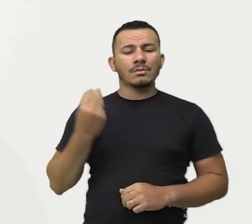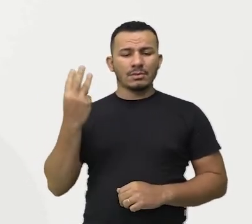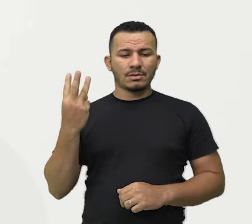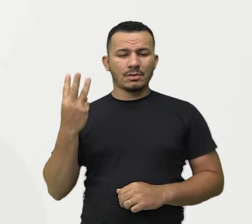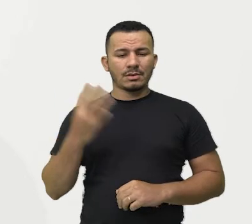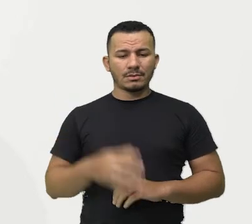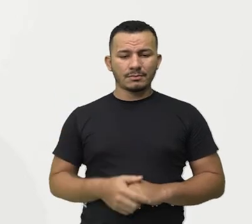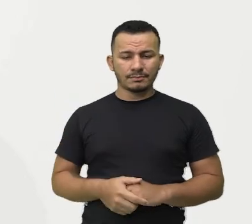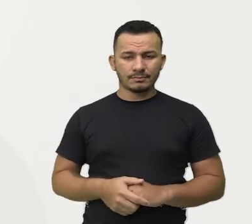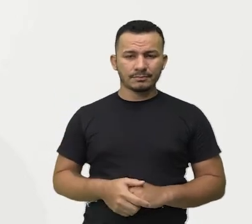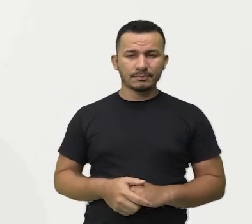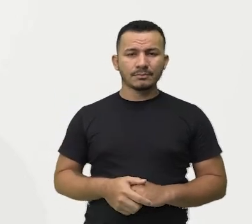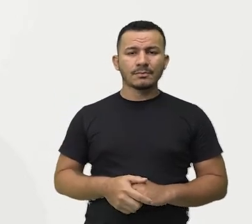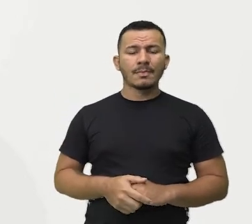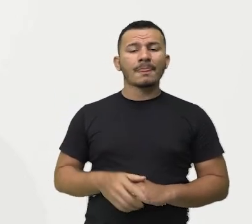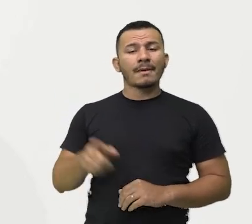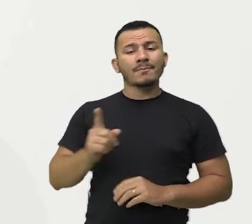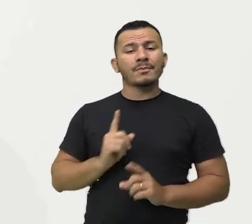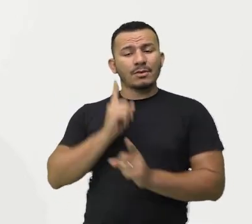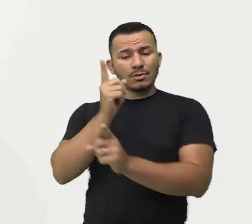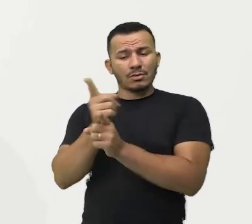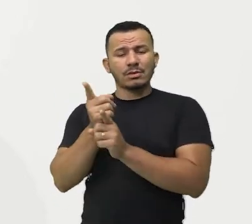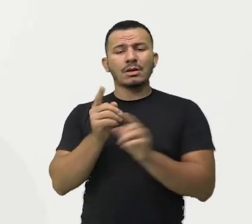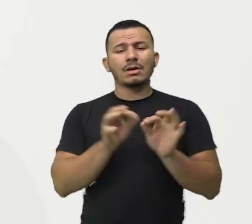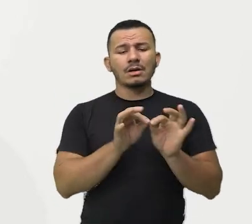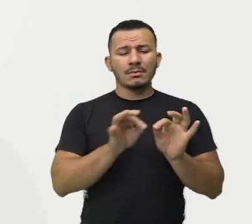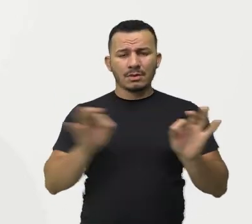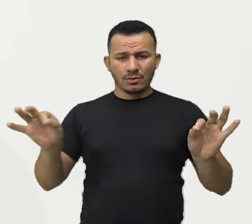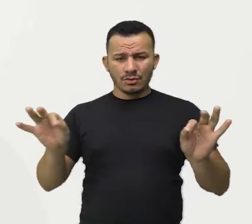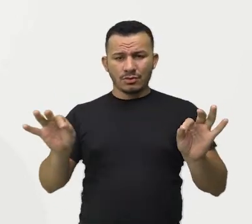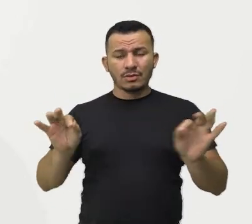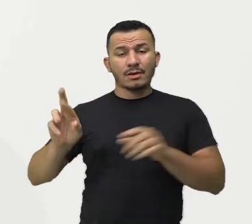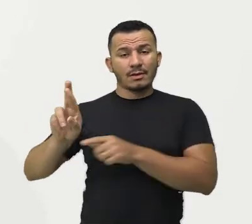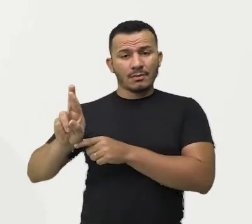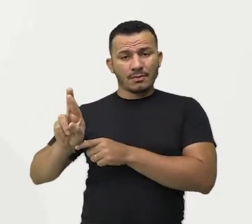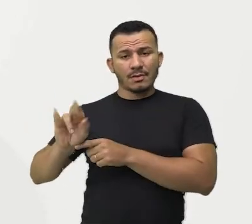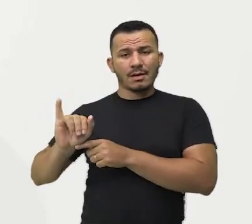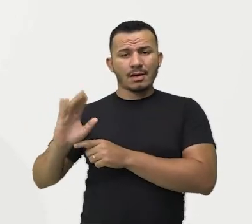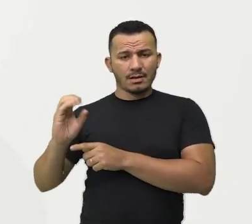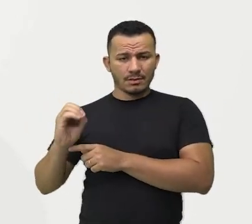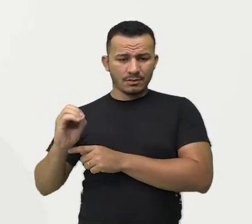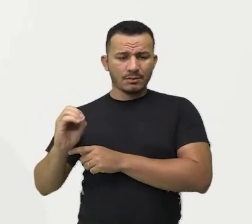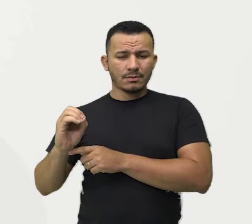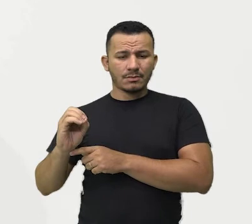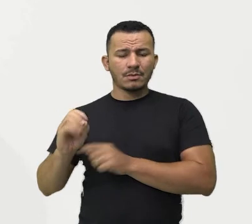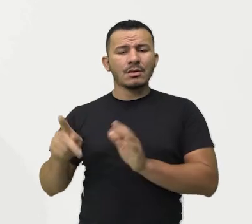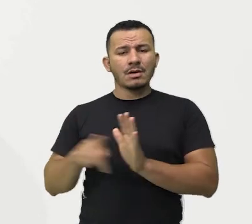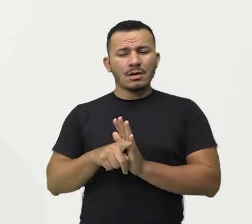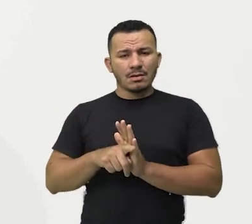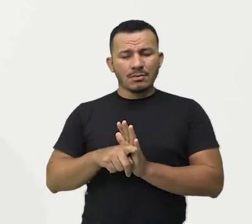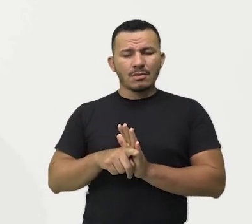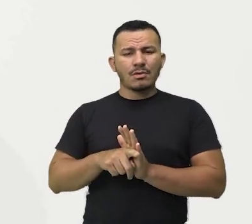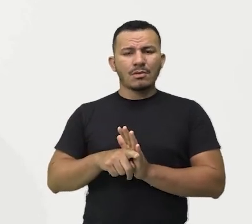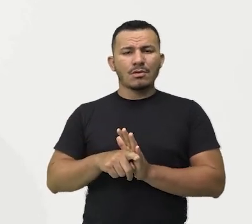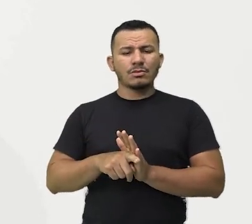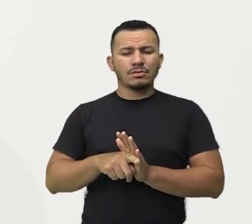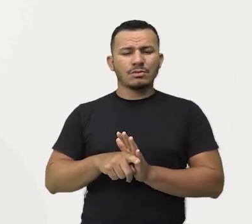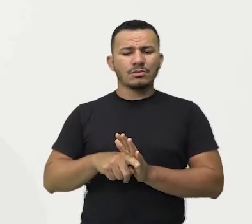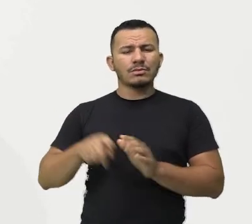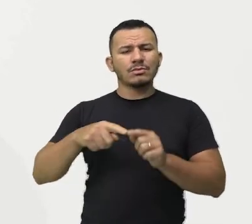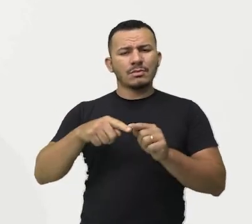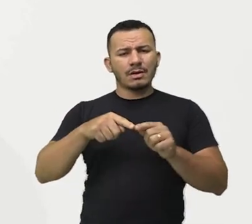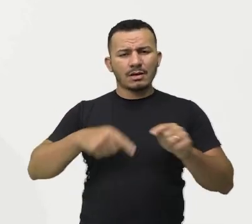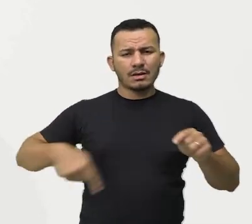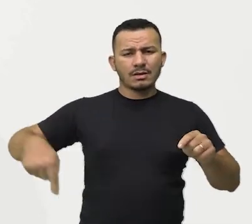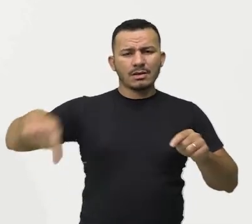Questão de número 3. Semeando 2022. Determine a medida do raio, atenção, do raio de